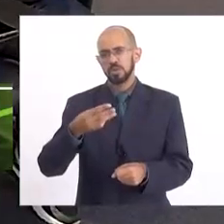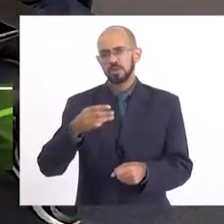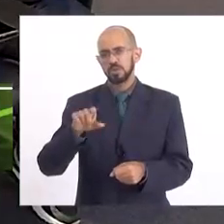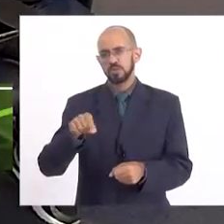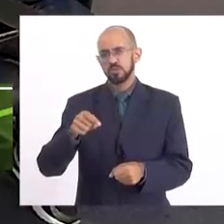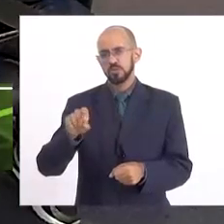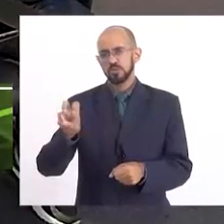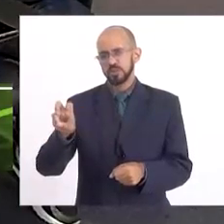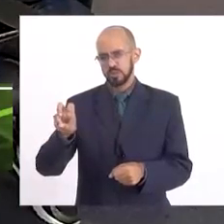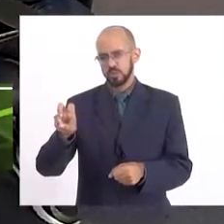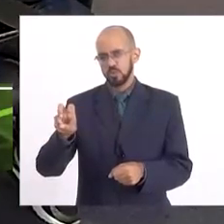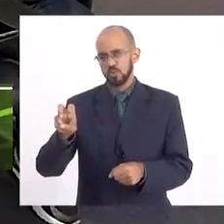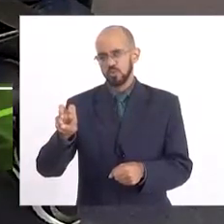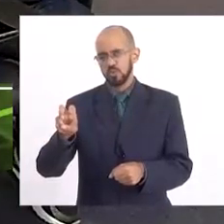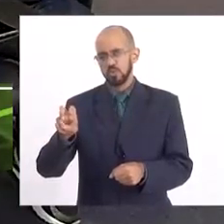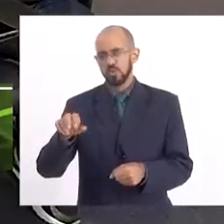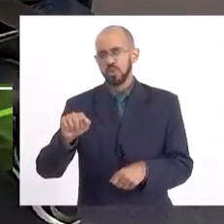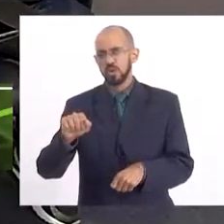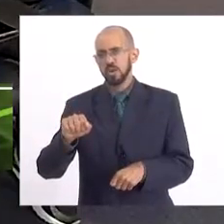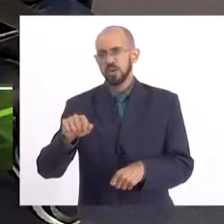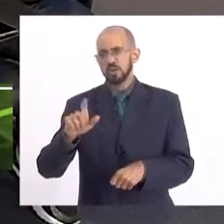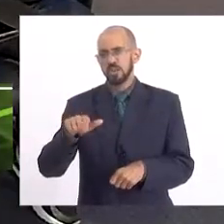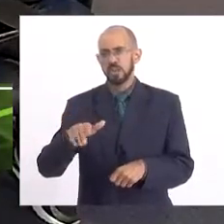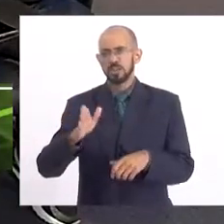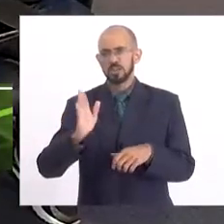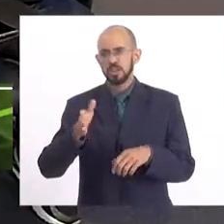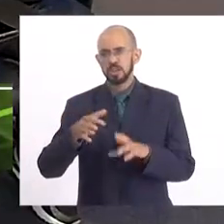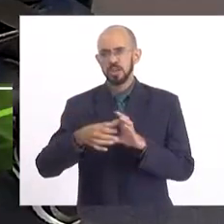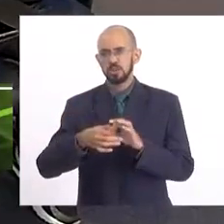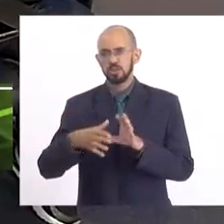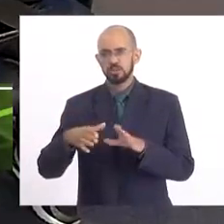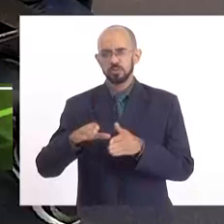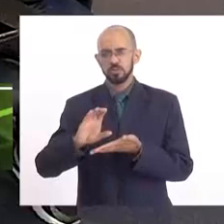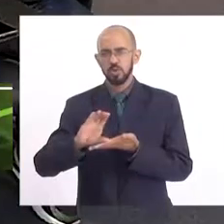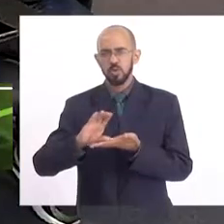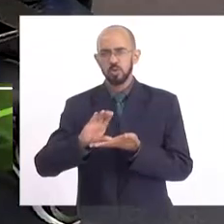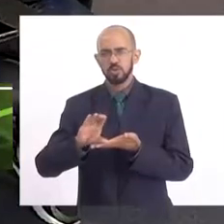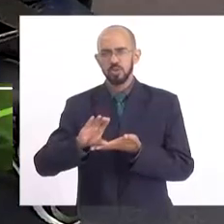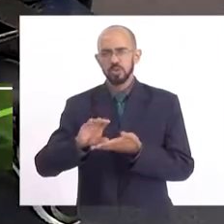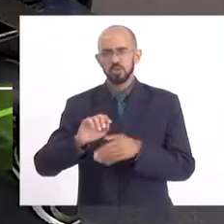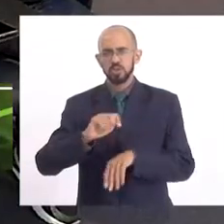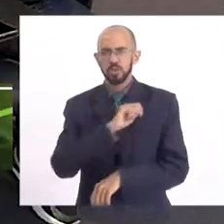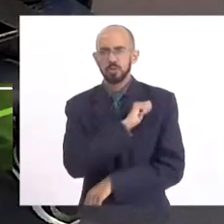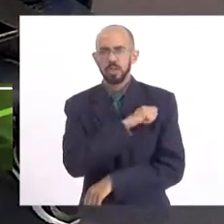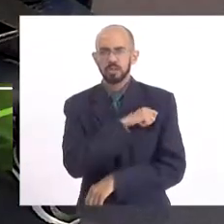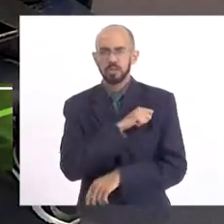está autorizado pelo Conselho de Recuperação Fiscal, pela Ceplag,